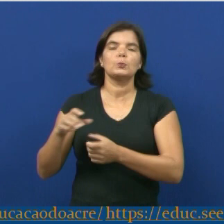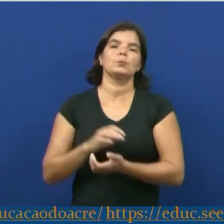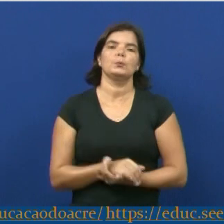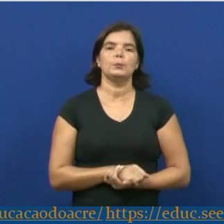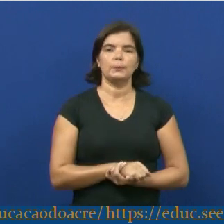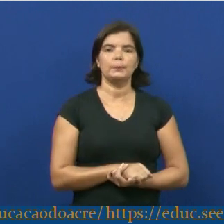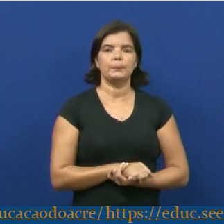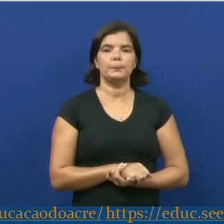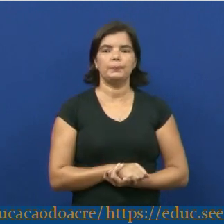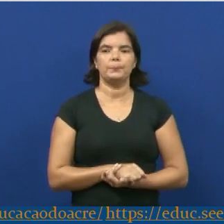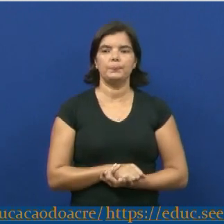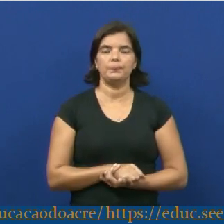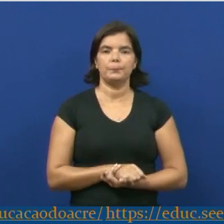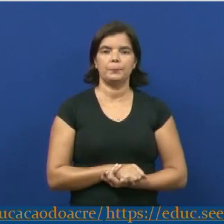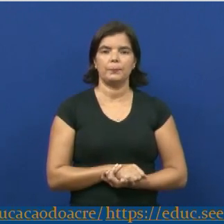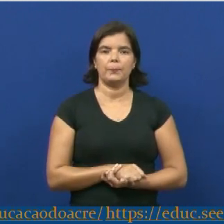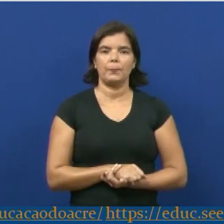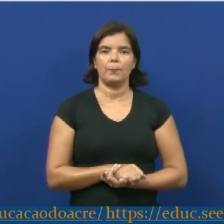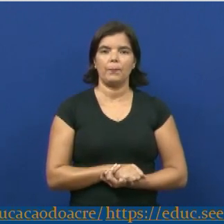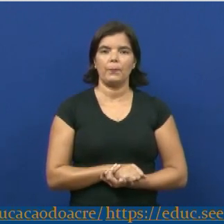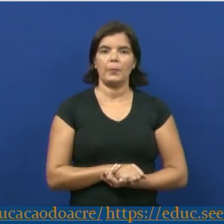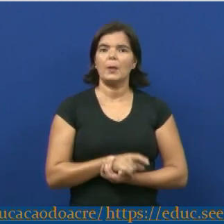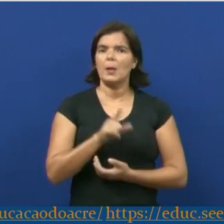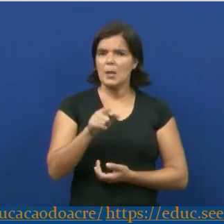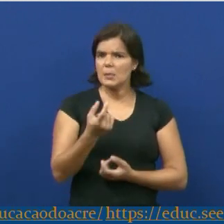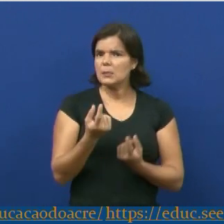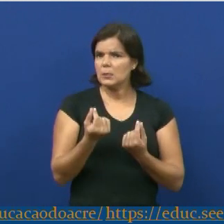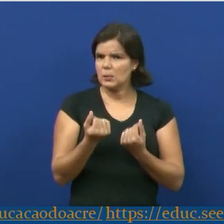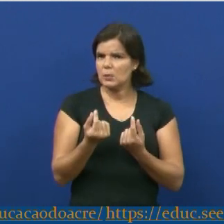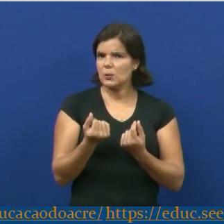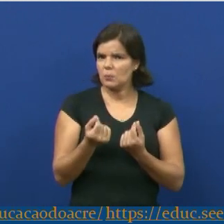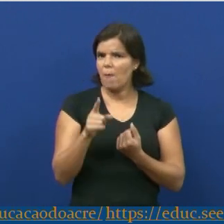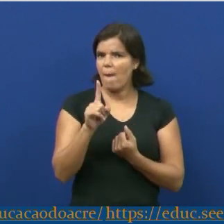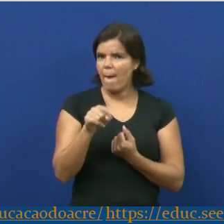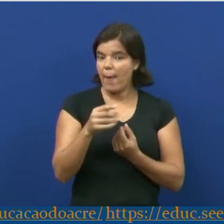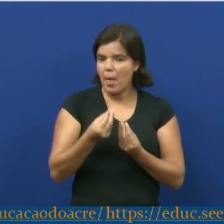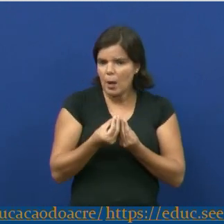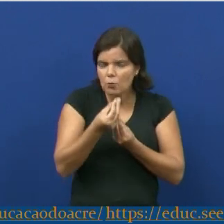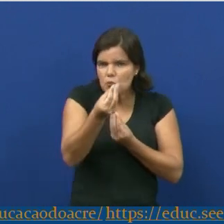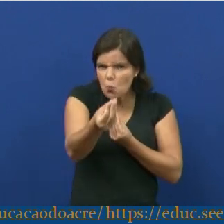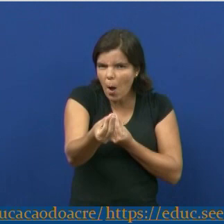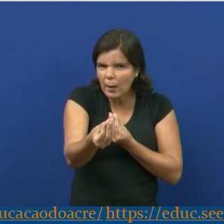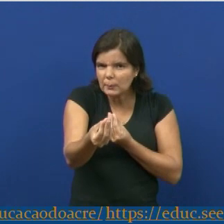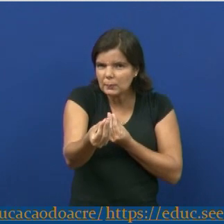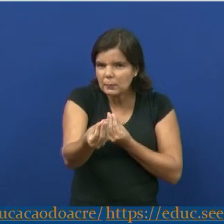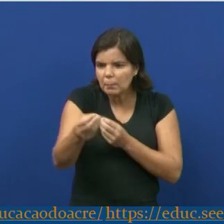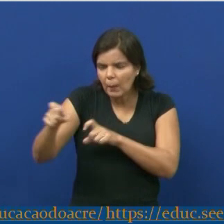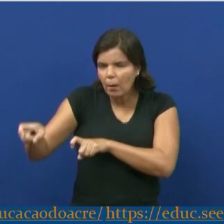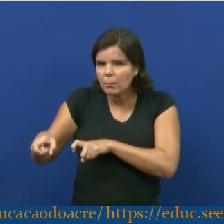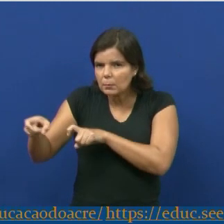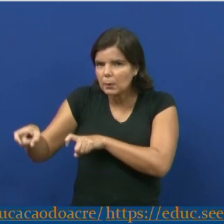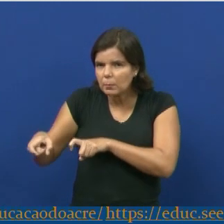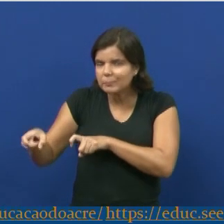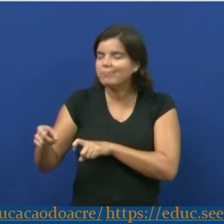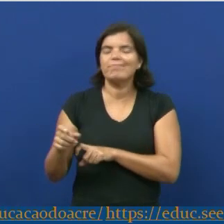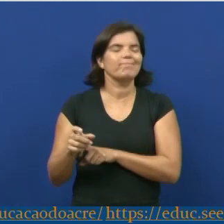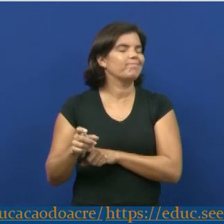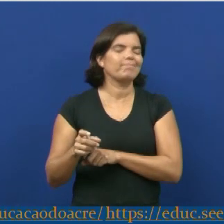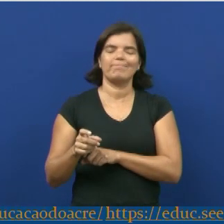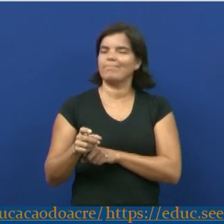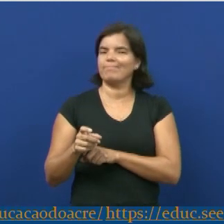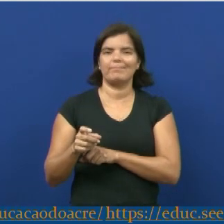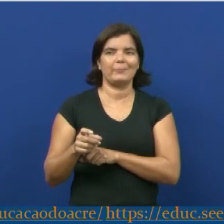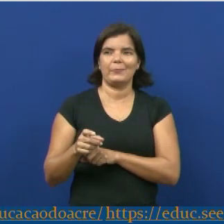e construir navios e fortes. Esse dinheiro, ele era doado para os camponeses? Não,